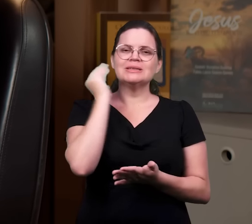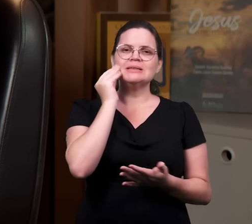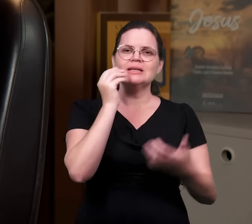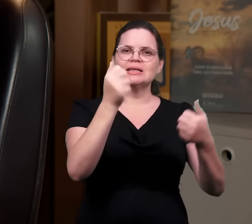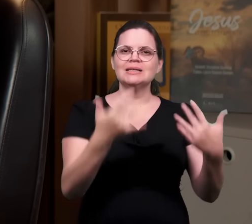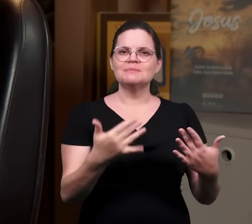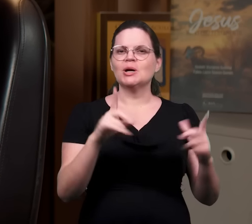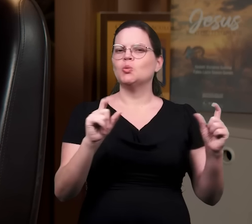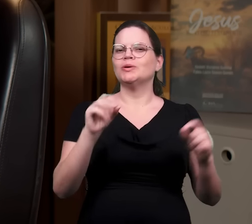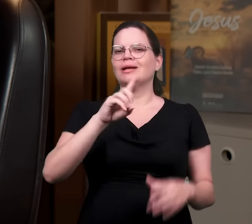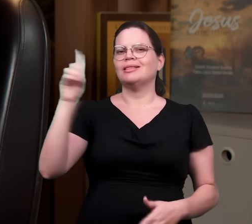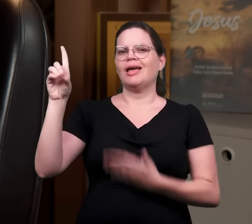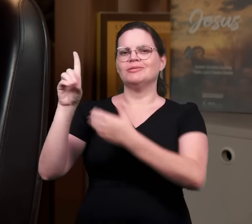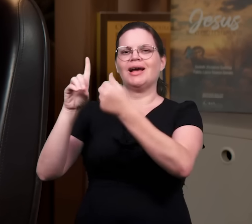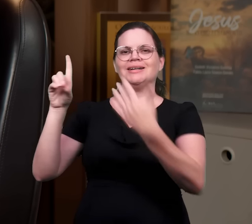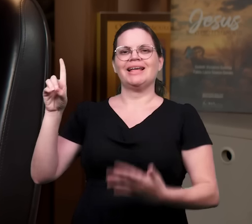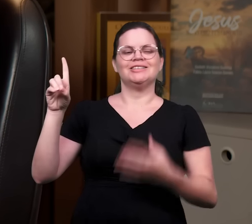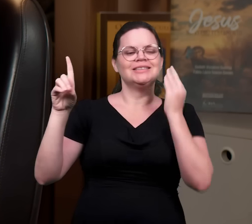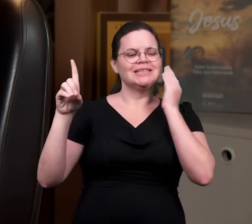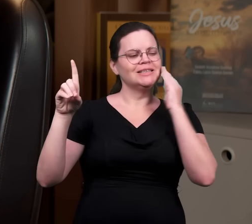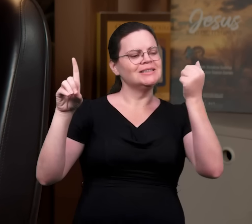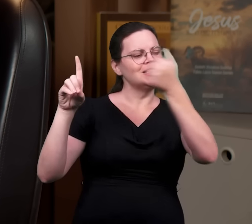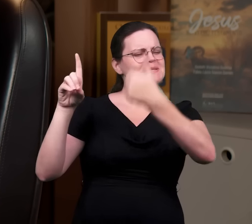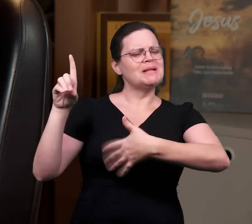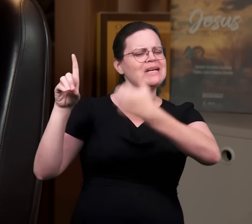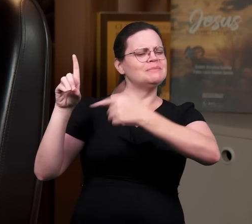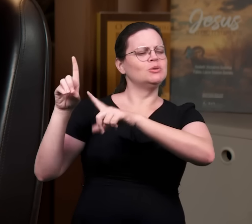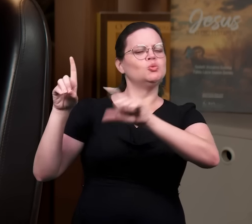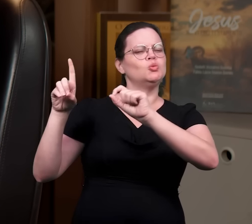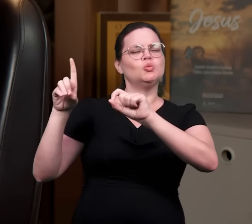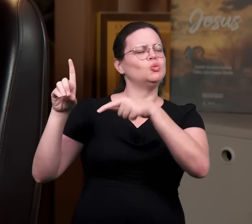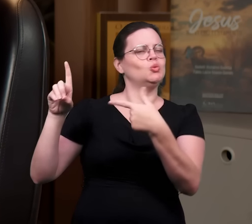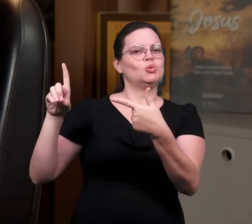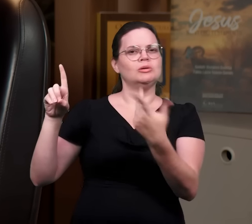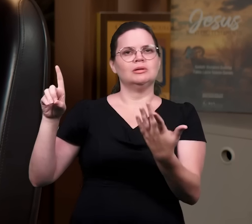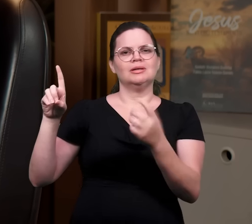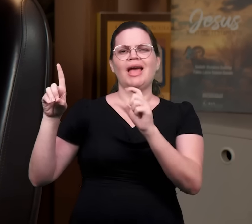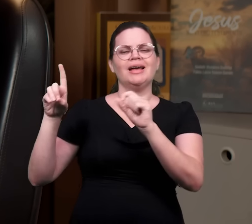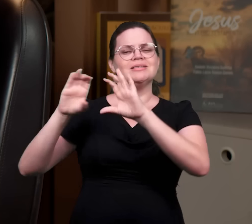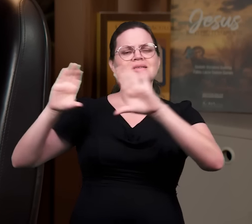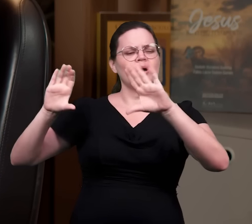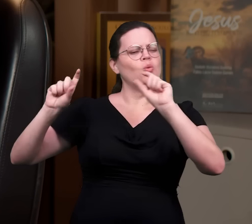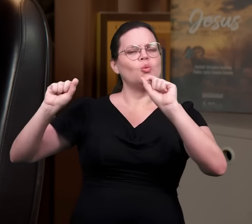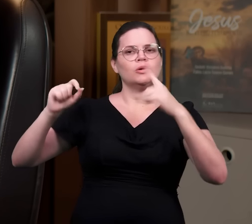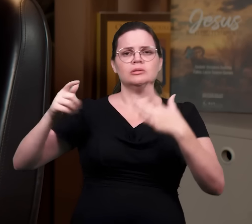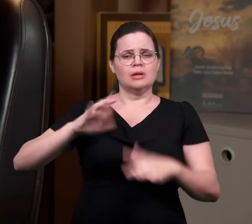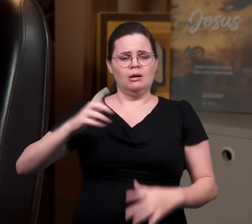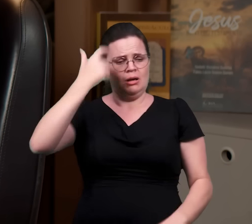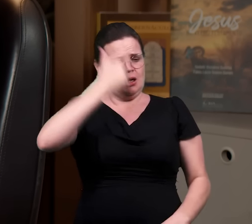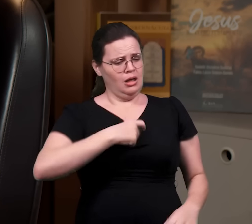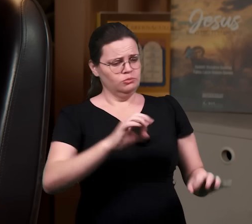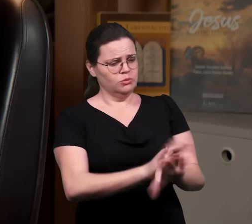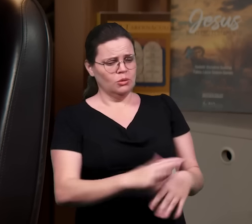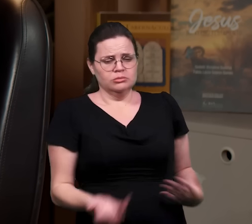explicando Deus, tentando achar explicação para quem é Deus, o que é a eternidade, o que é... Não, eu sou o que